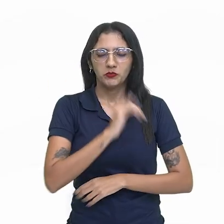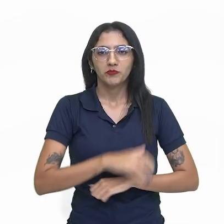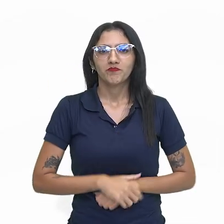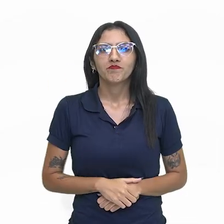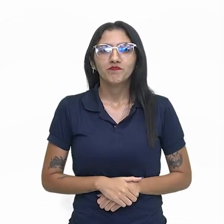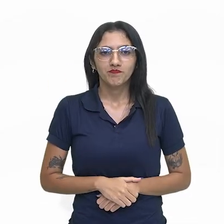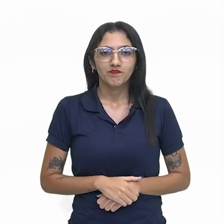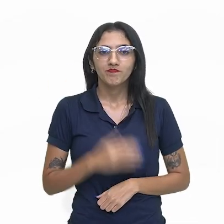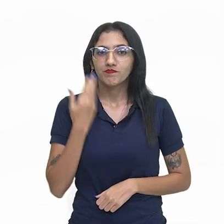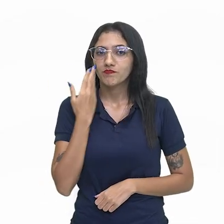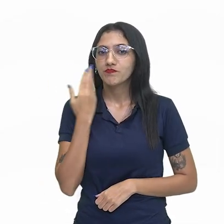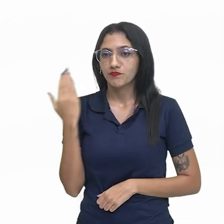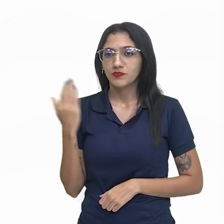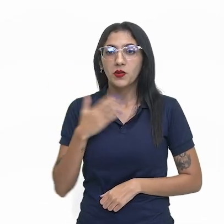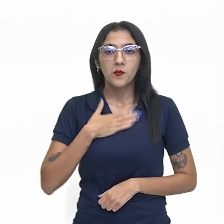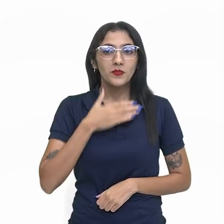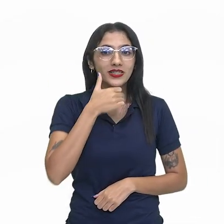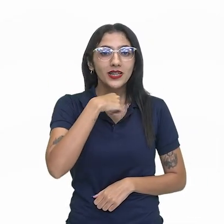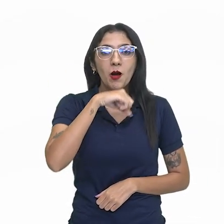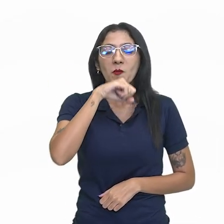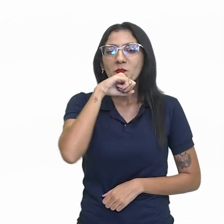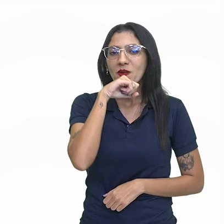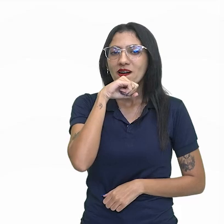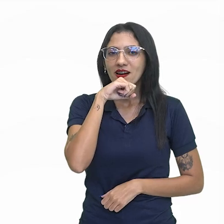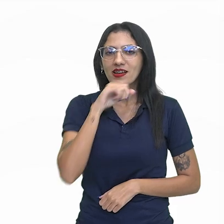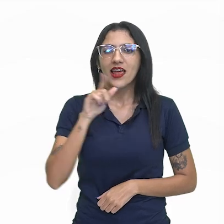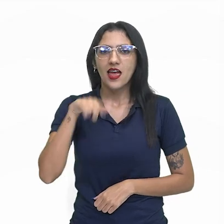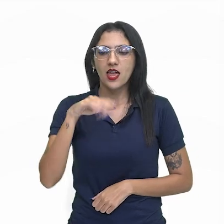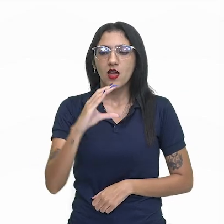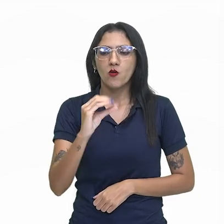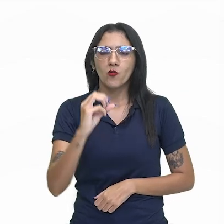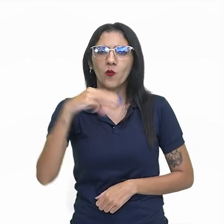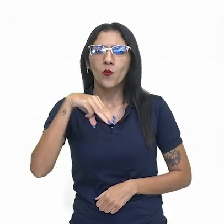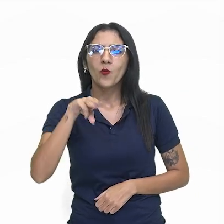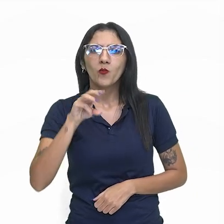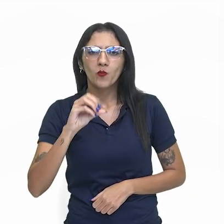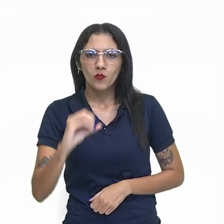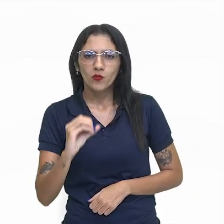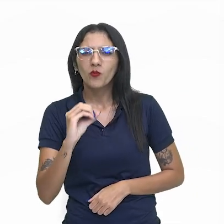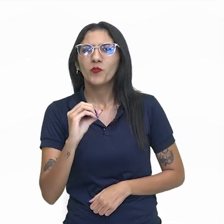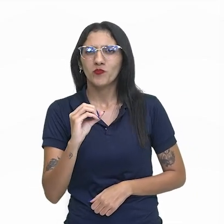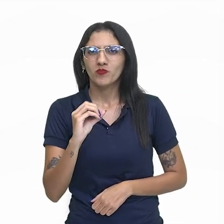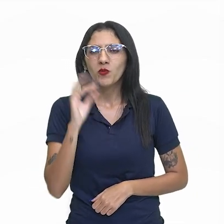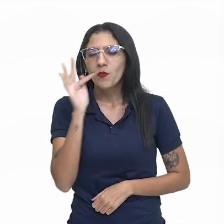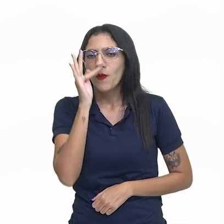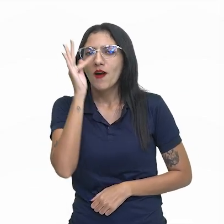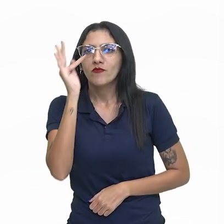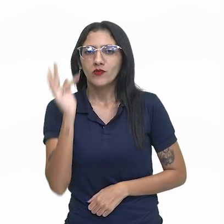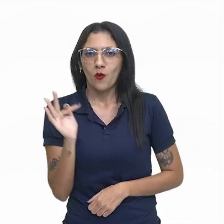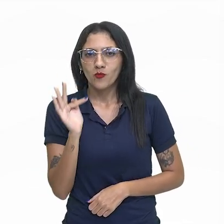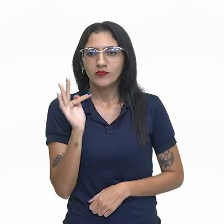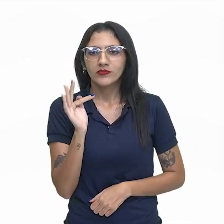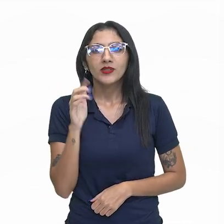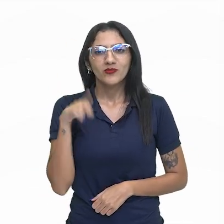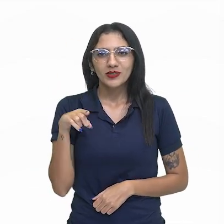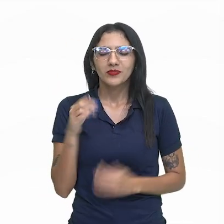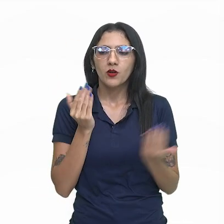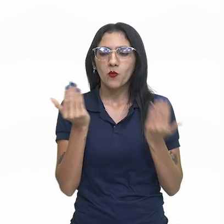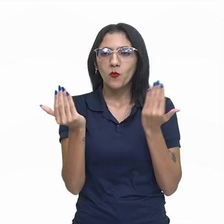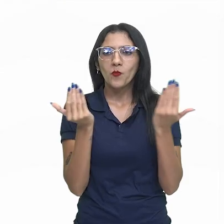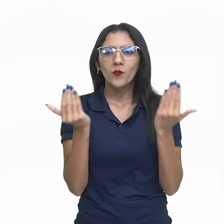Minha mãe é como uma rosa. Aí sim, é uma